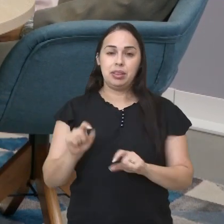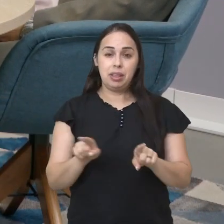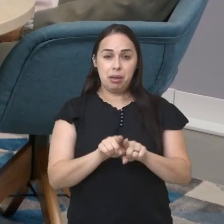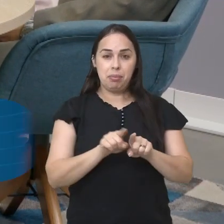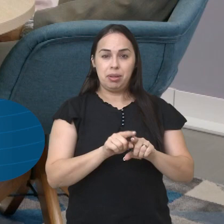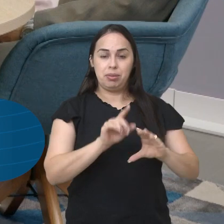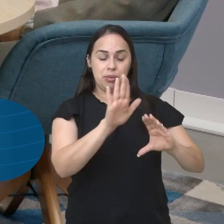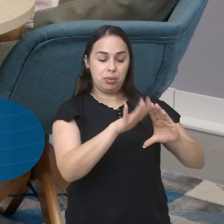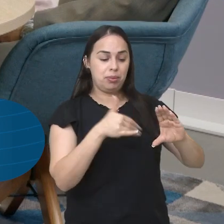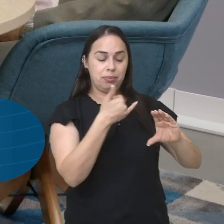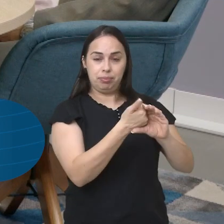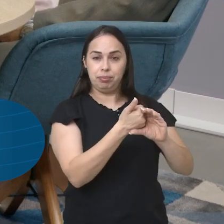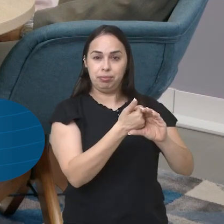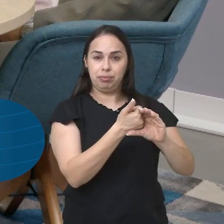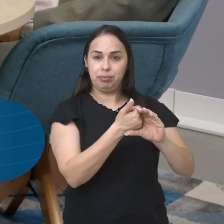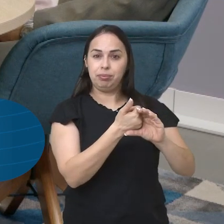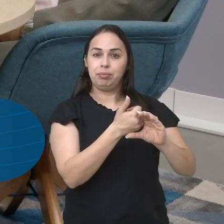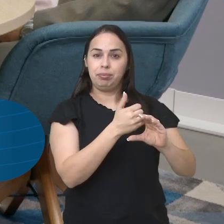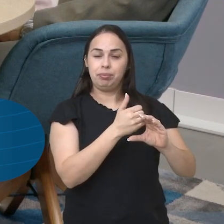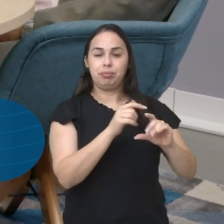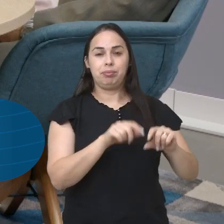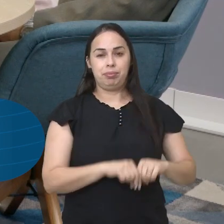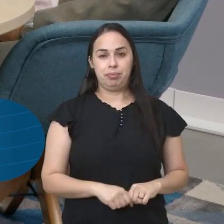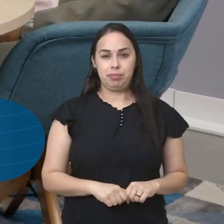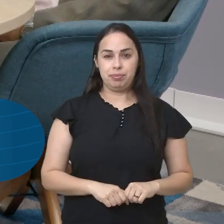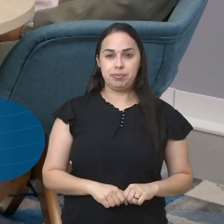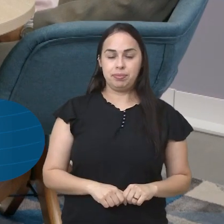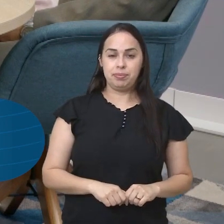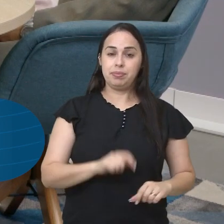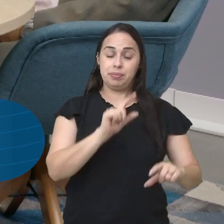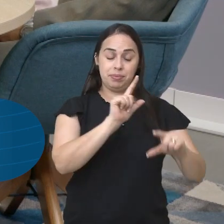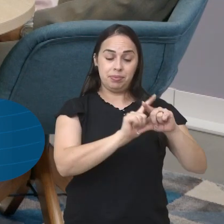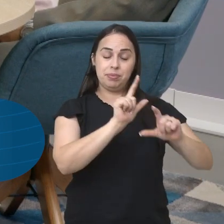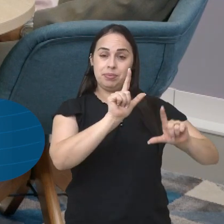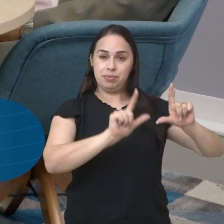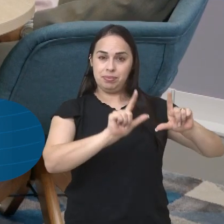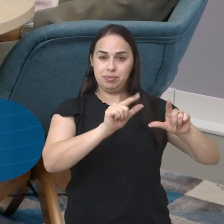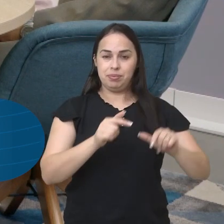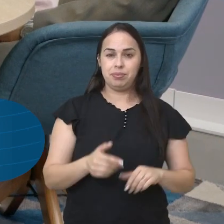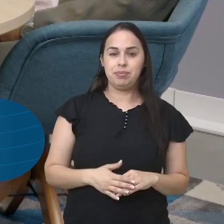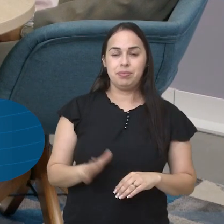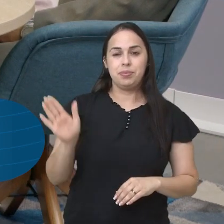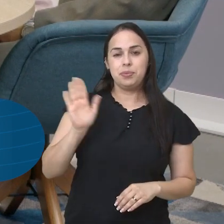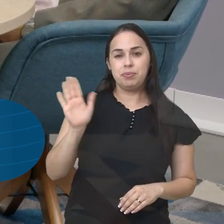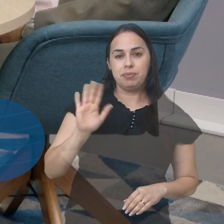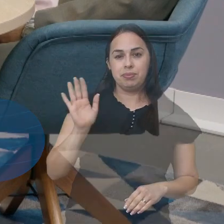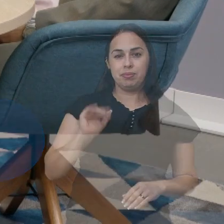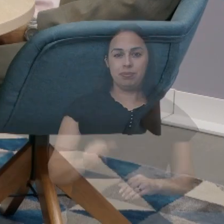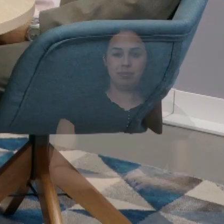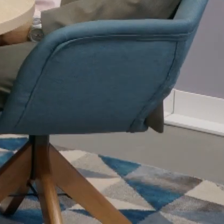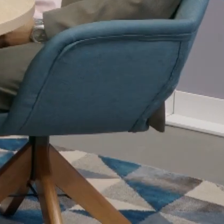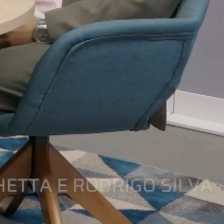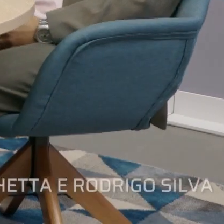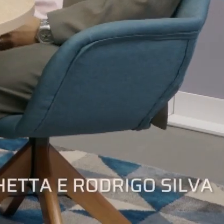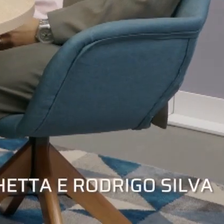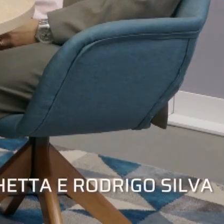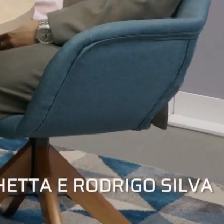nosso canal no YouTube, youtube.com.br/Câmara SJC. Até o próximo programa.